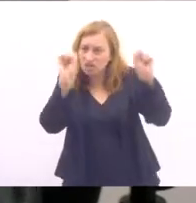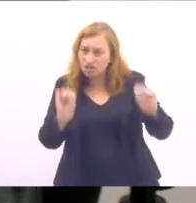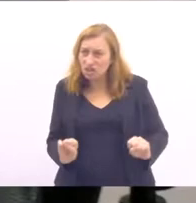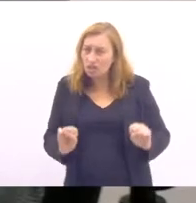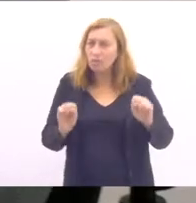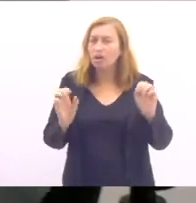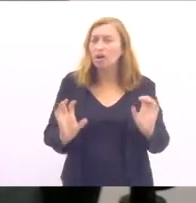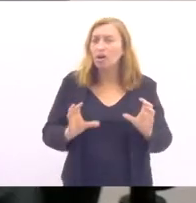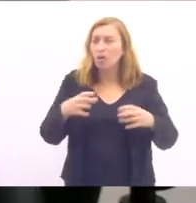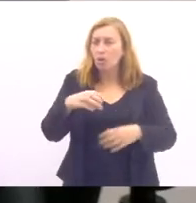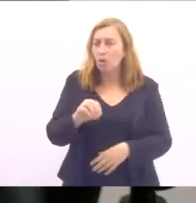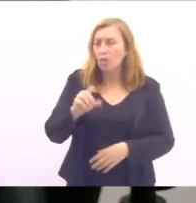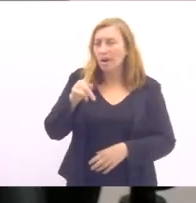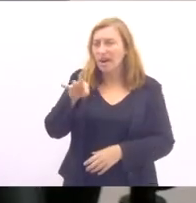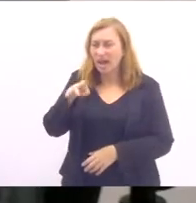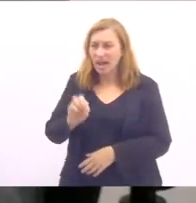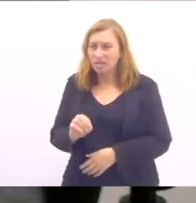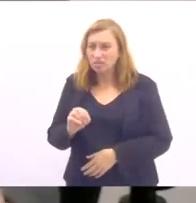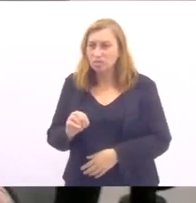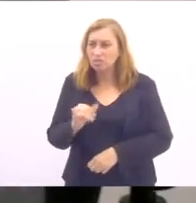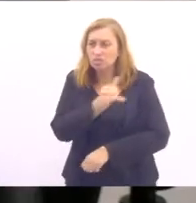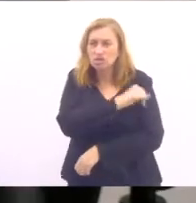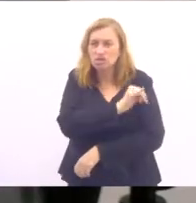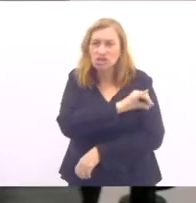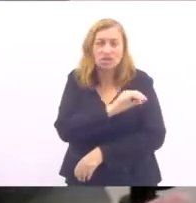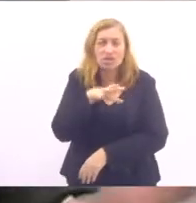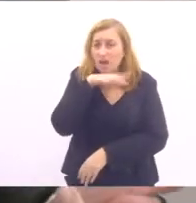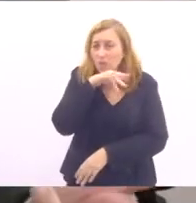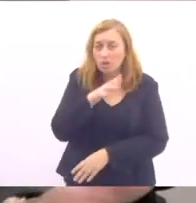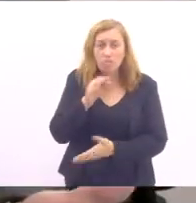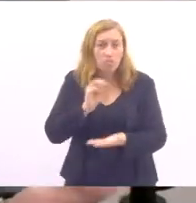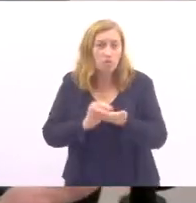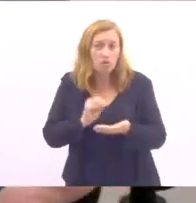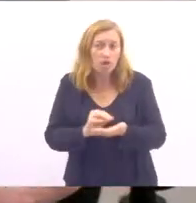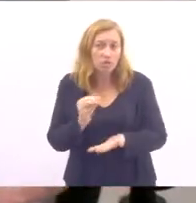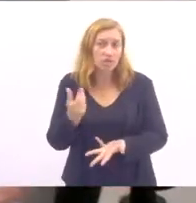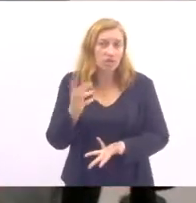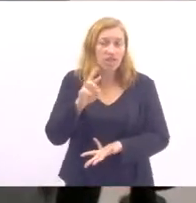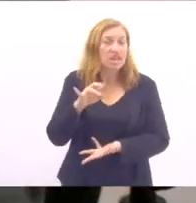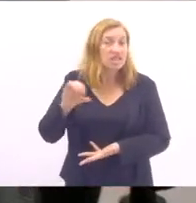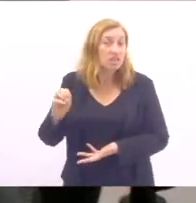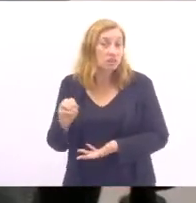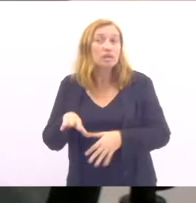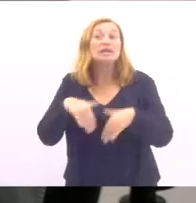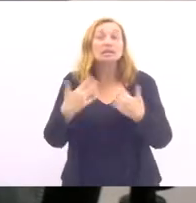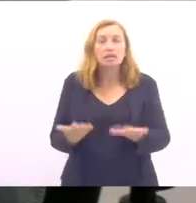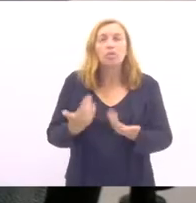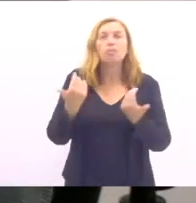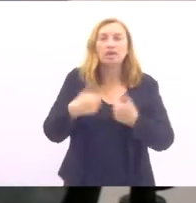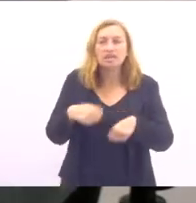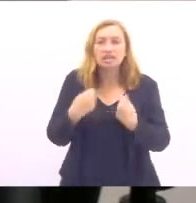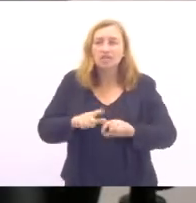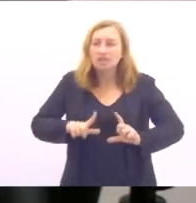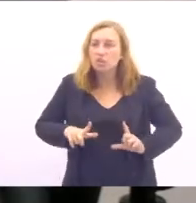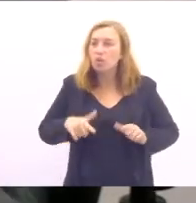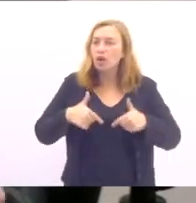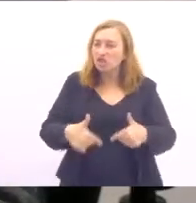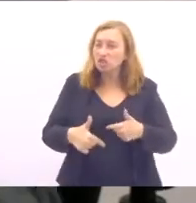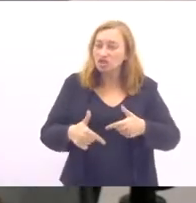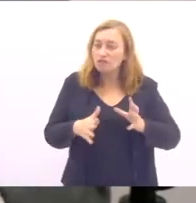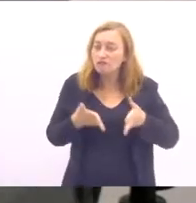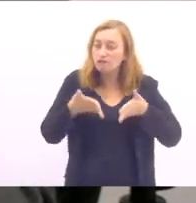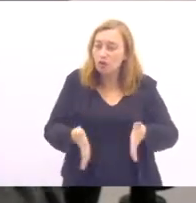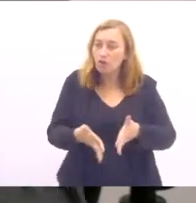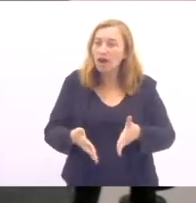do Rio de Janeiro está completamente abatido por falta de resíduo. Então, a gente precisava fazer uma ação concentrada, onde